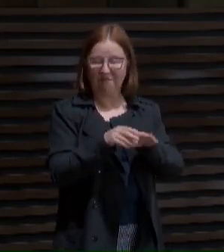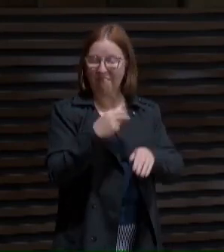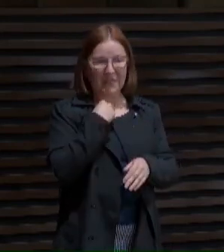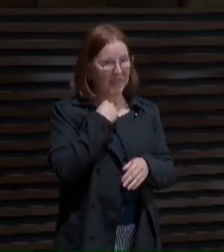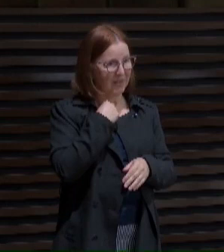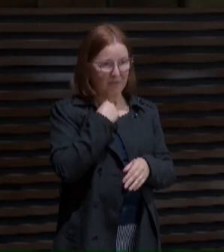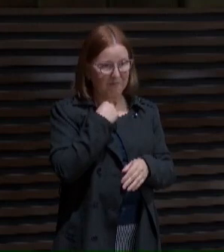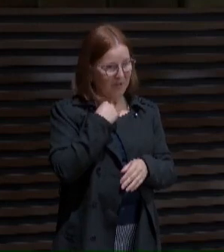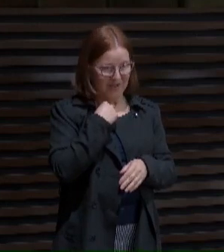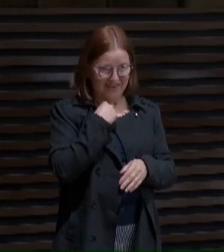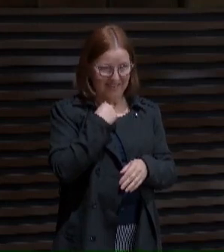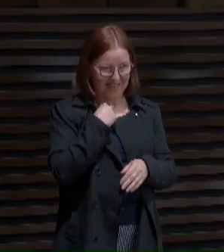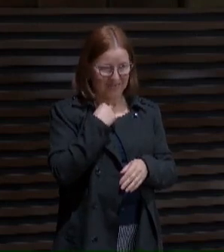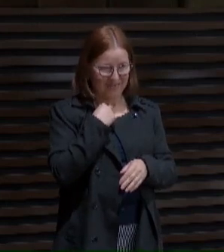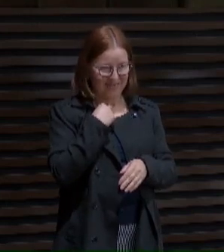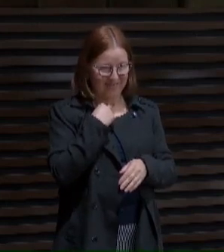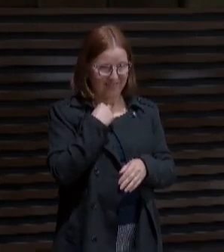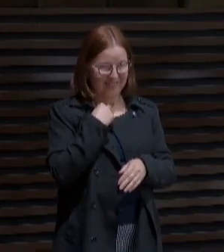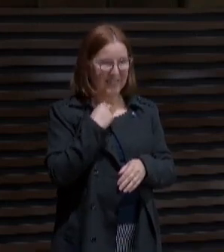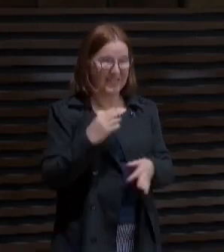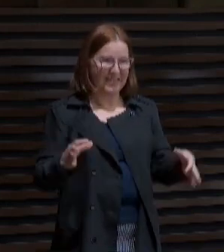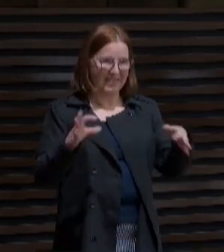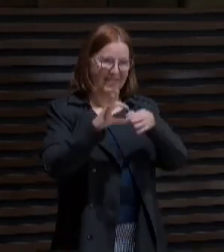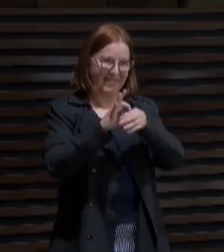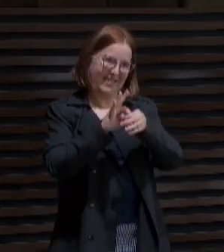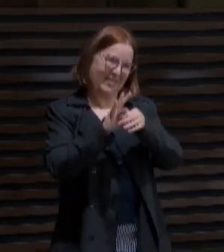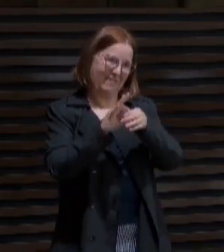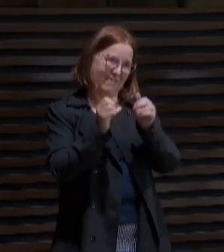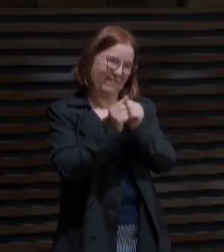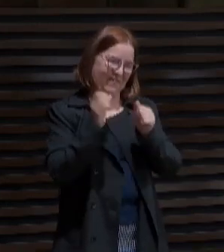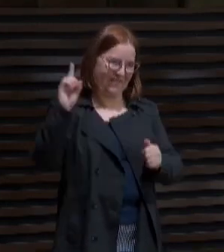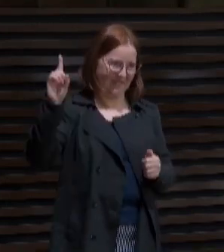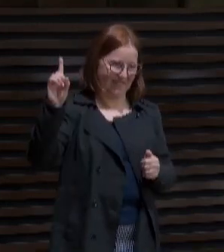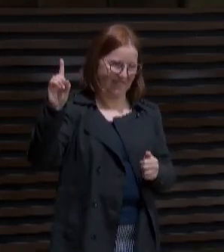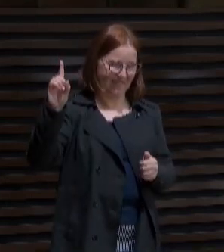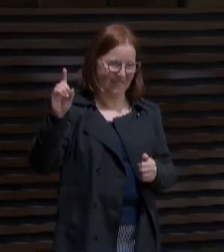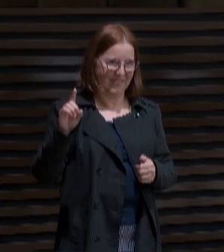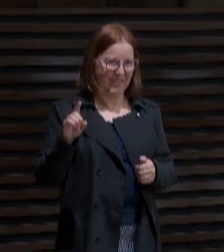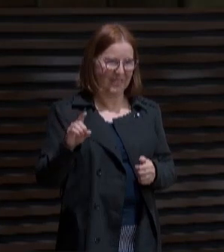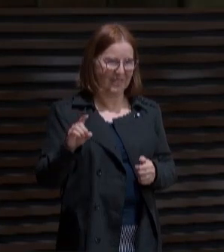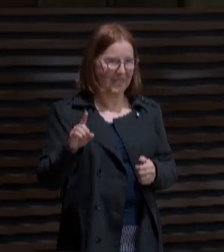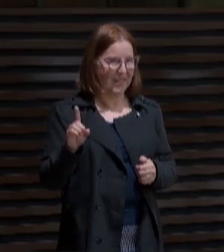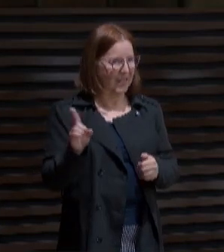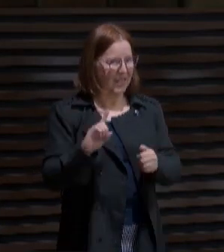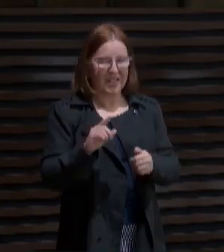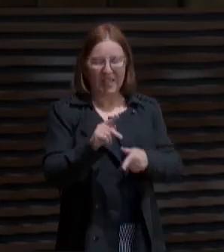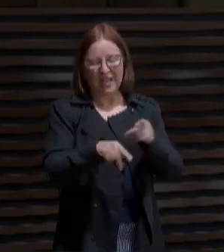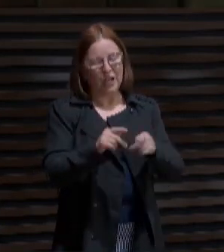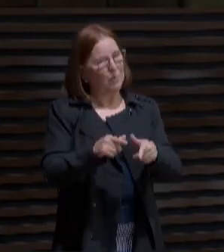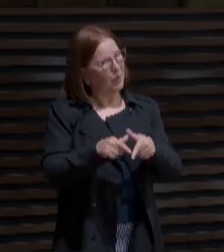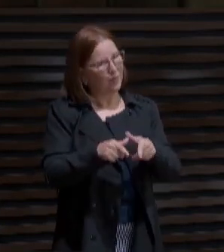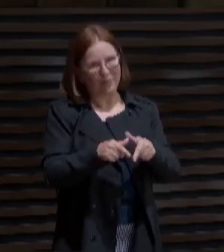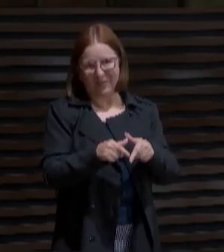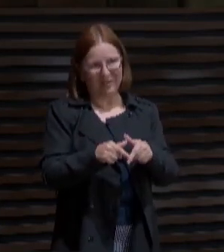podem conceber uma maneira de se reconciliar com Deus. Nem eles. Vamos ler o que